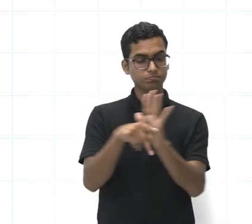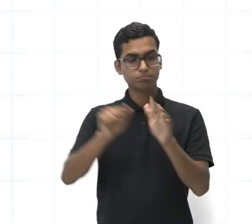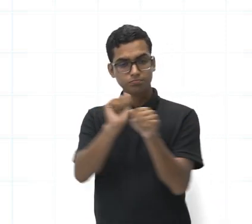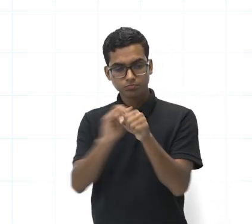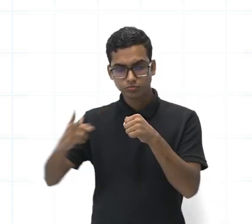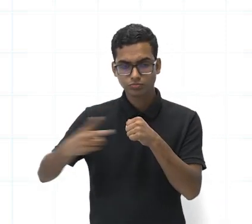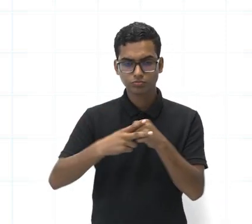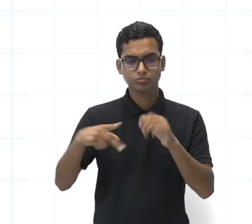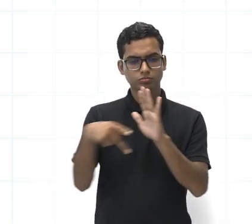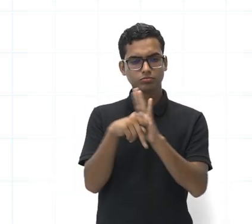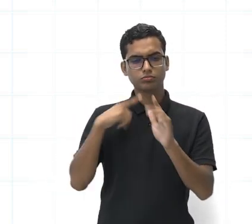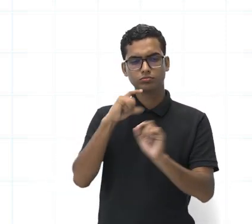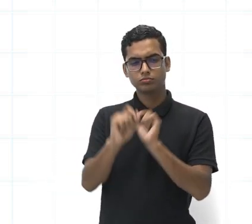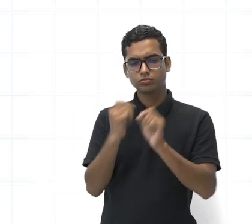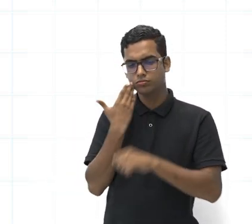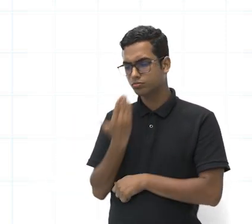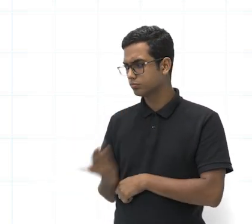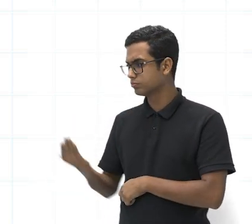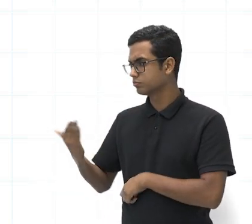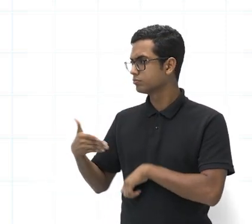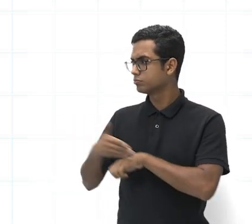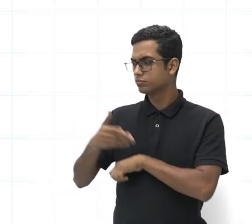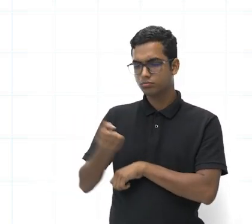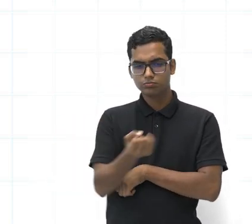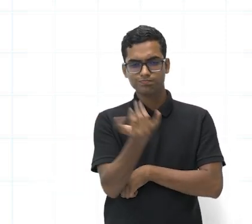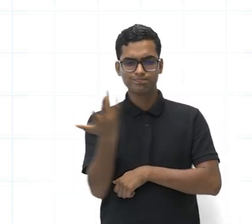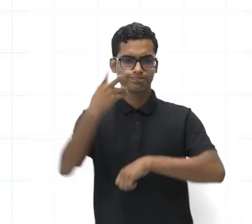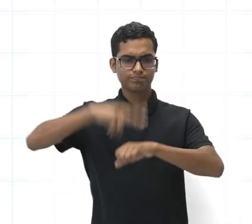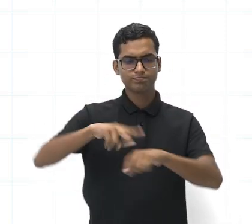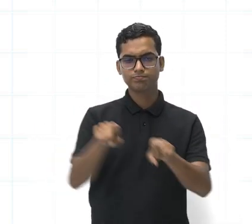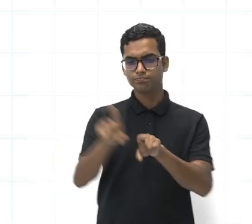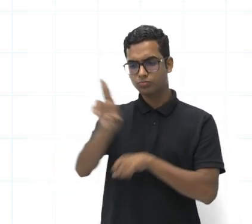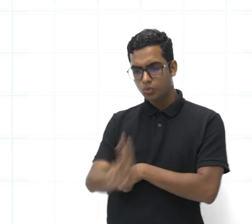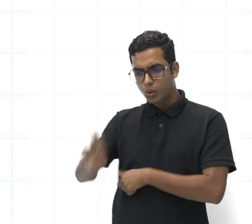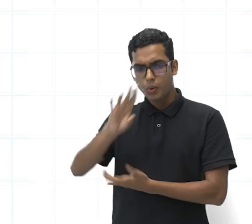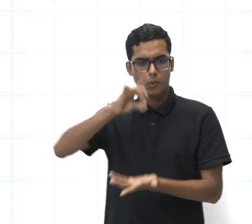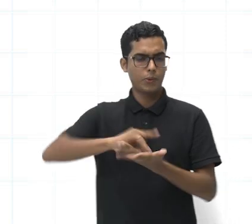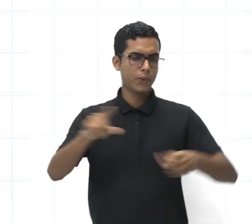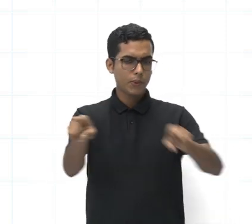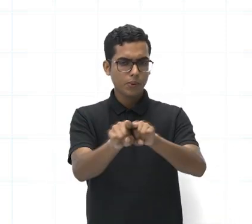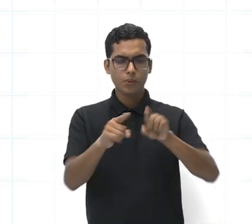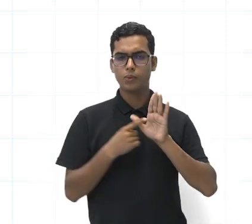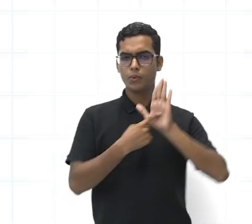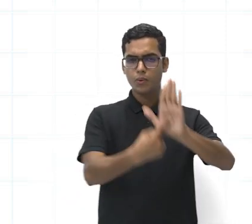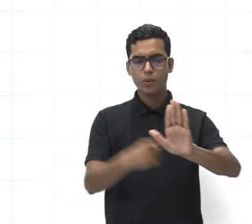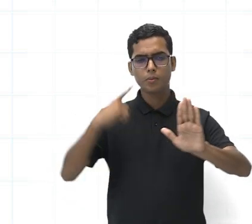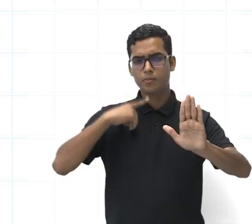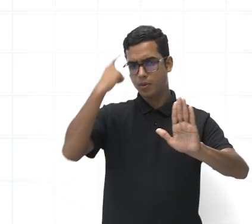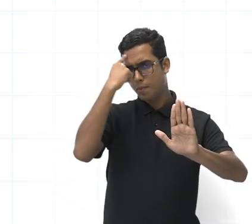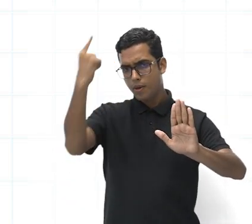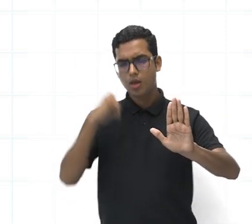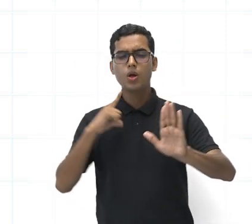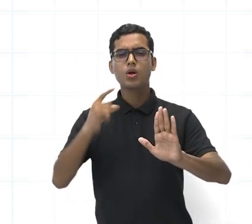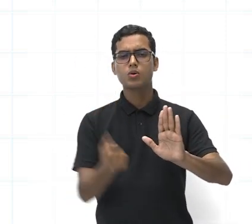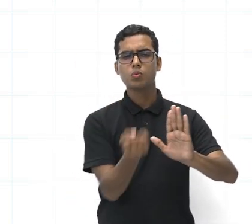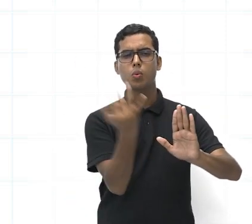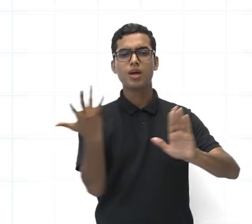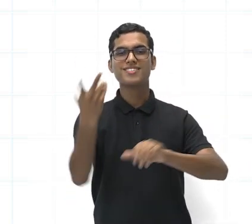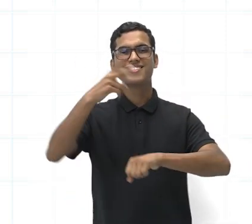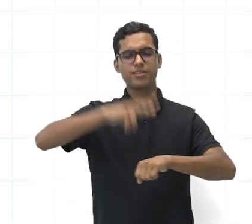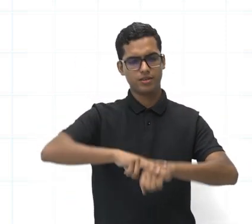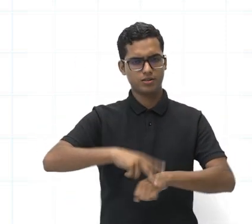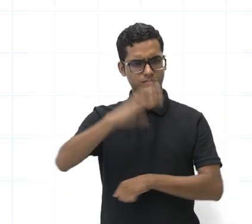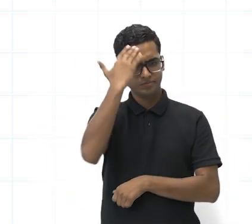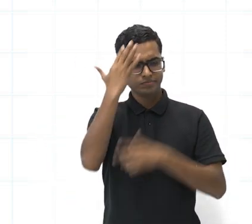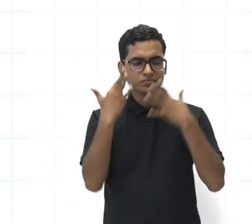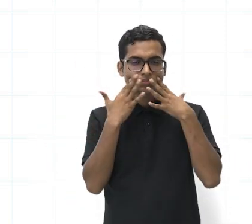advérbios de frequência, obviamente no contexto em que eles forem utilizados, eles vão indicar sempre essa ideia de frequência, tá? Então